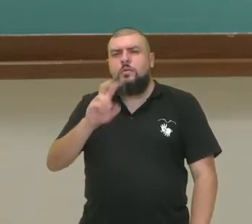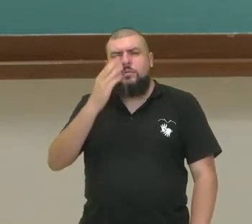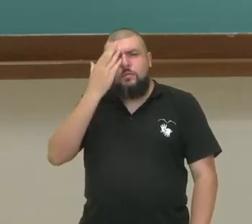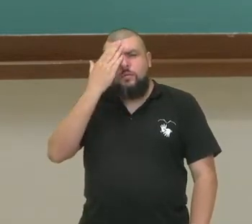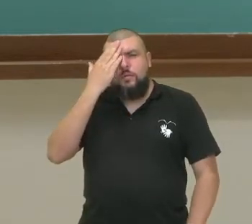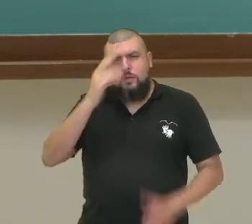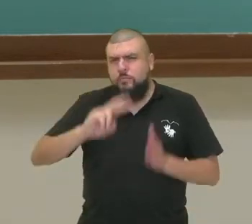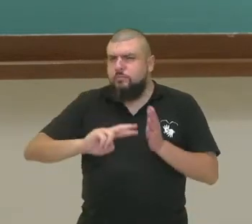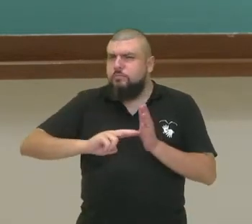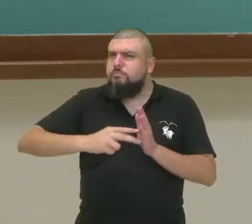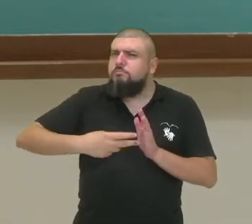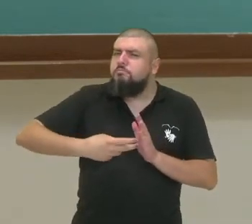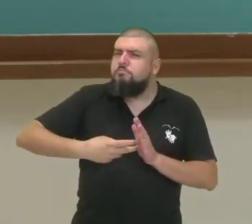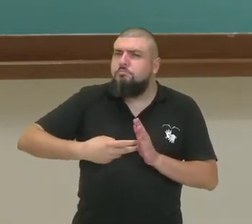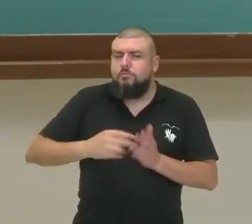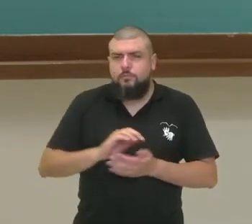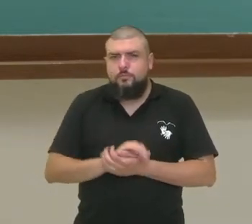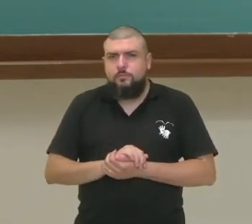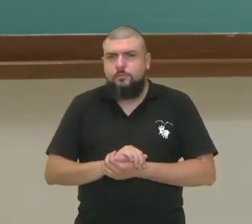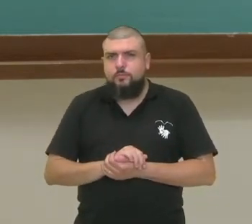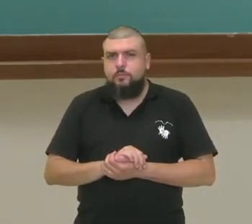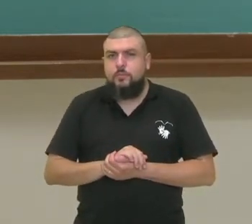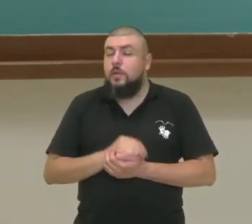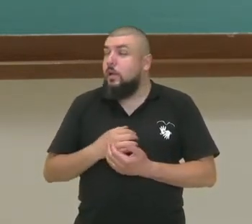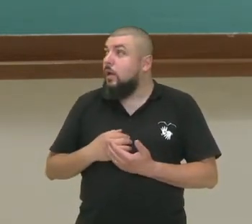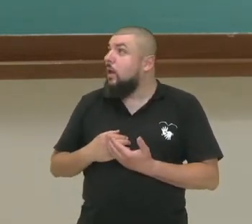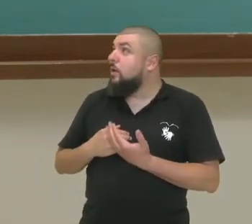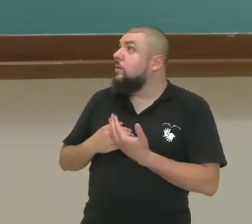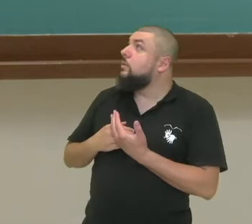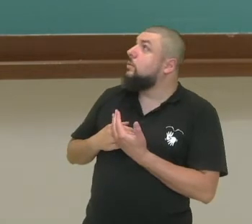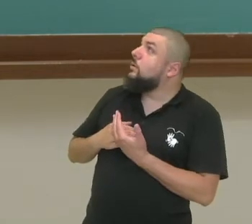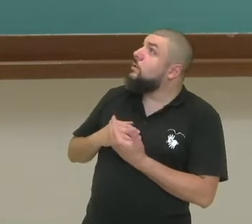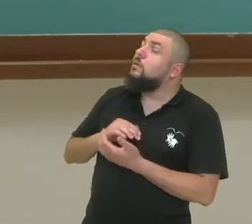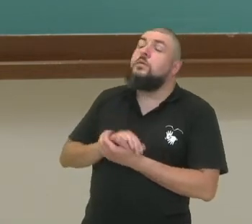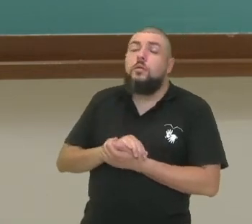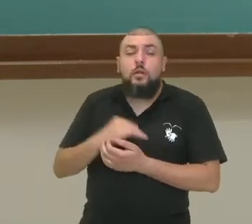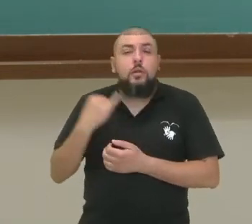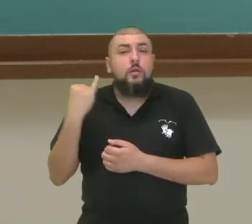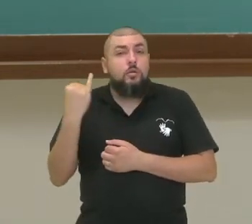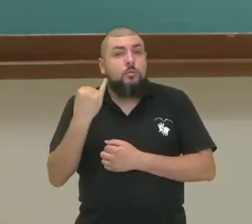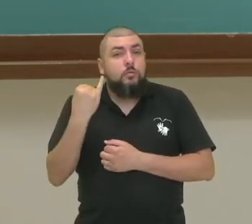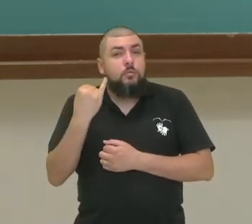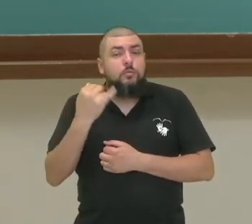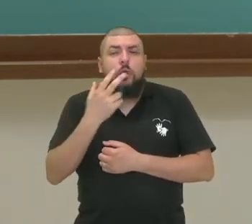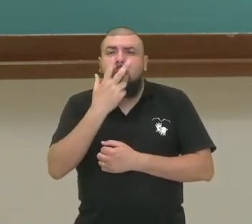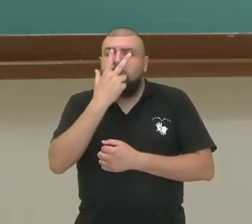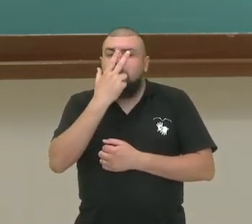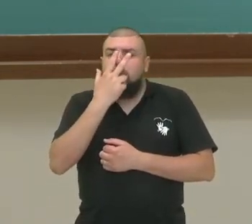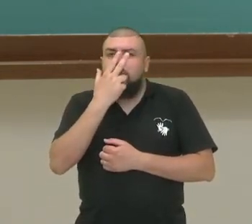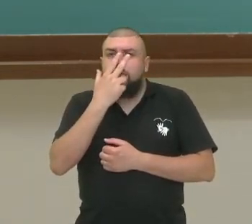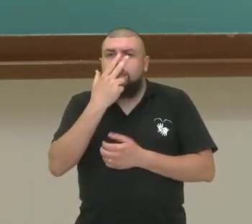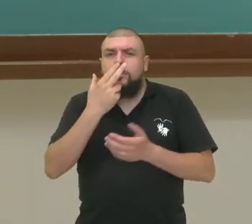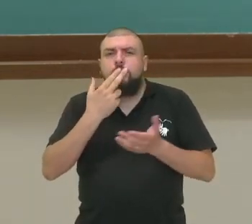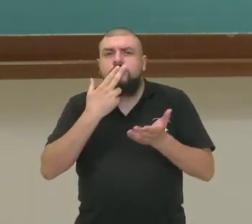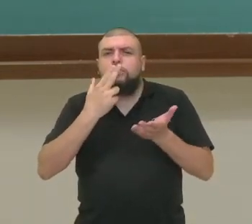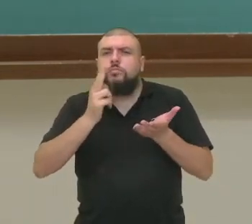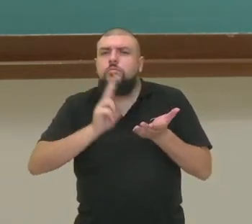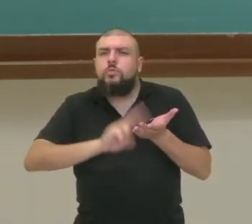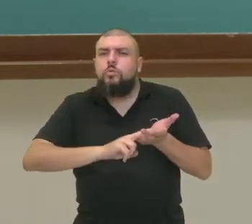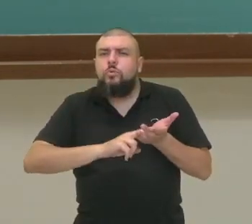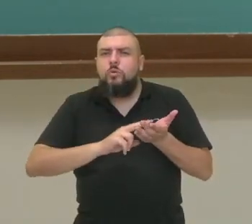sua importância? Essa figura do sinete é como se fosse uma espécie de selo, um carimbo, que